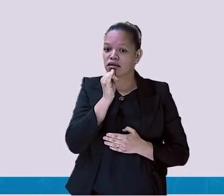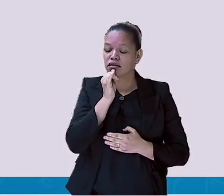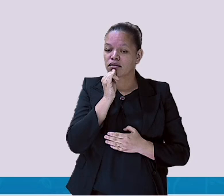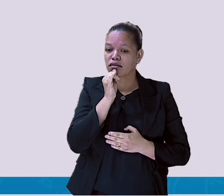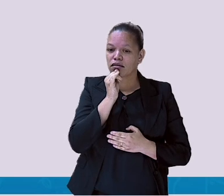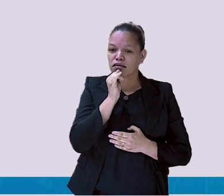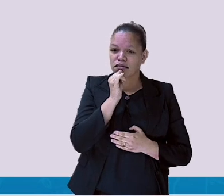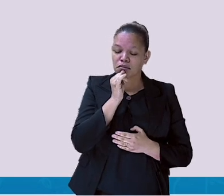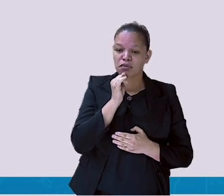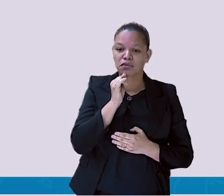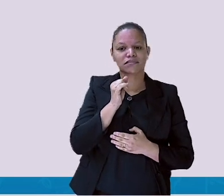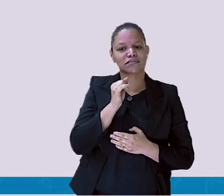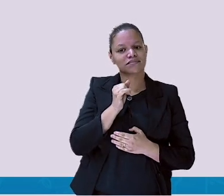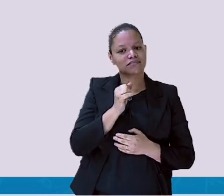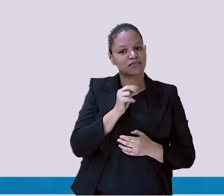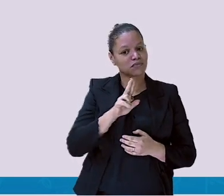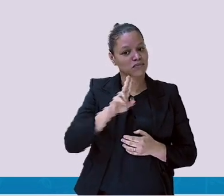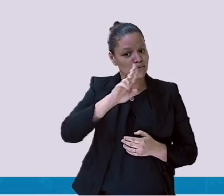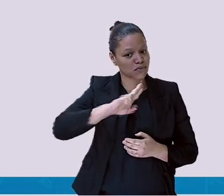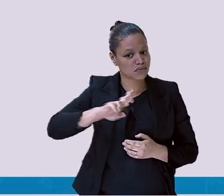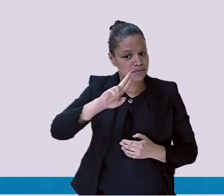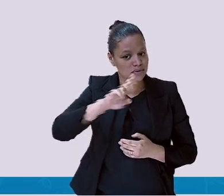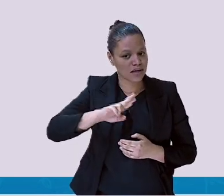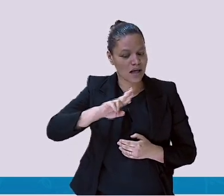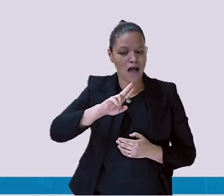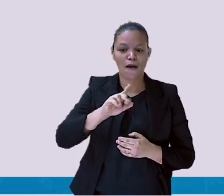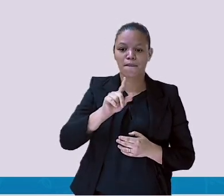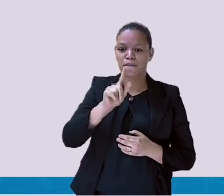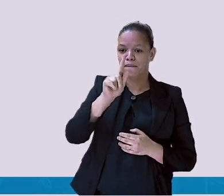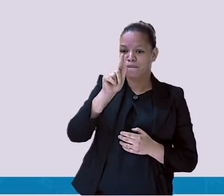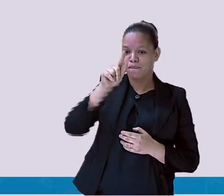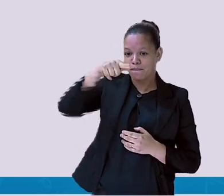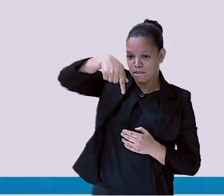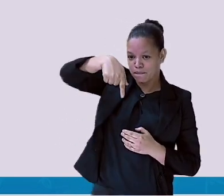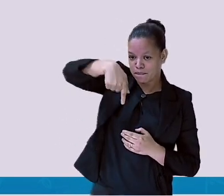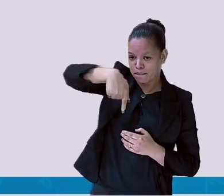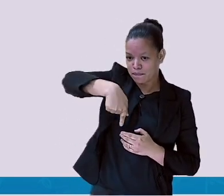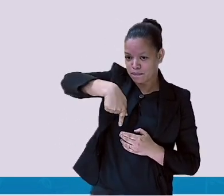o quilômetro. Vamos escrever.